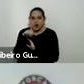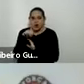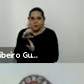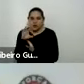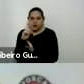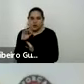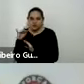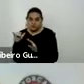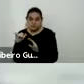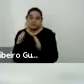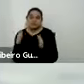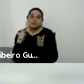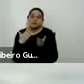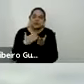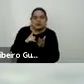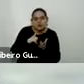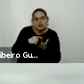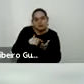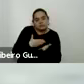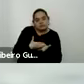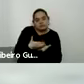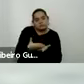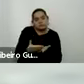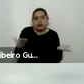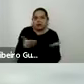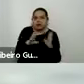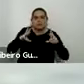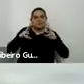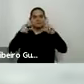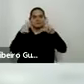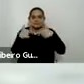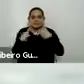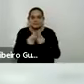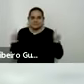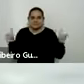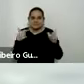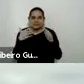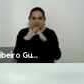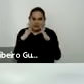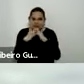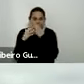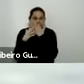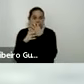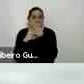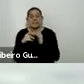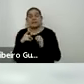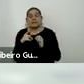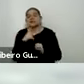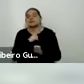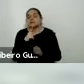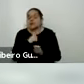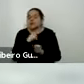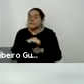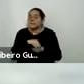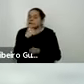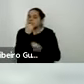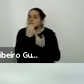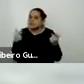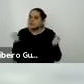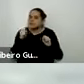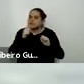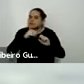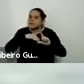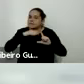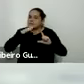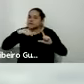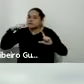com a pandemia, certo? Nós temos aí mais um indicador que passa a medir aí a desigualdade no mercado de trabalho.